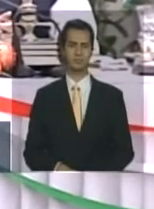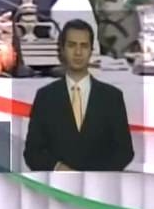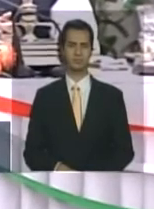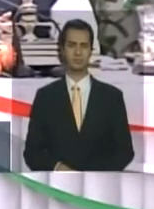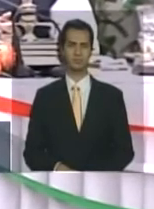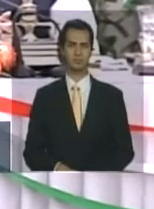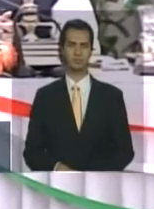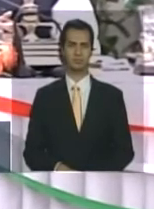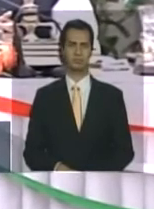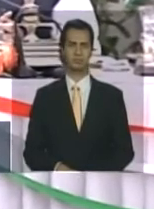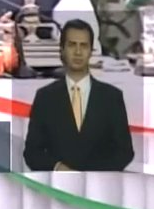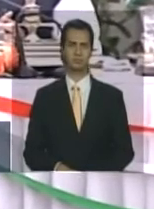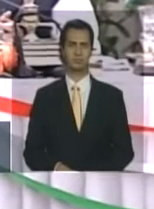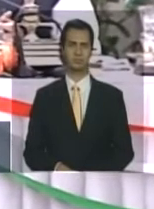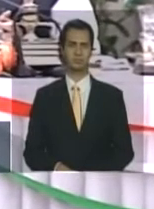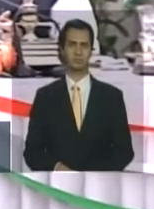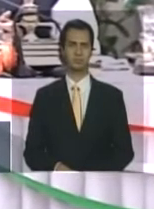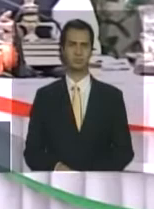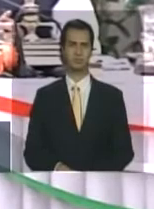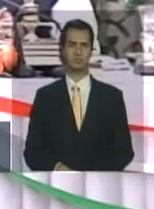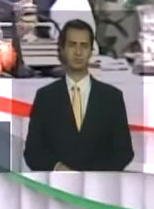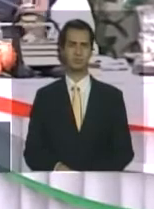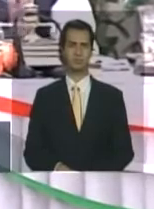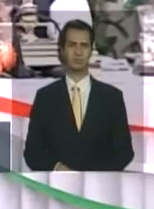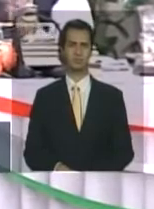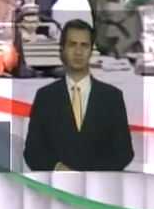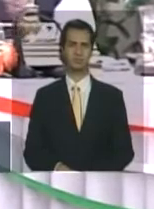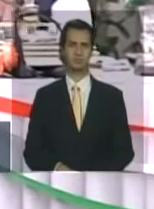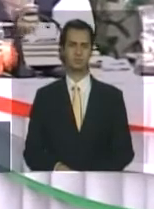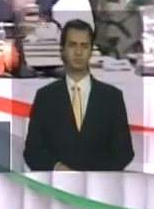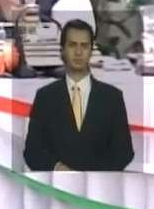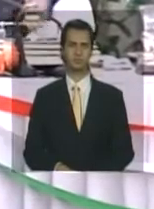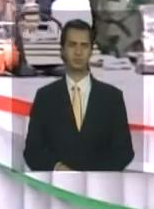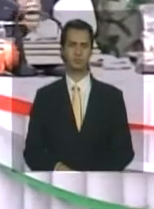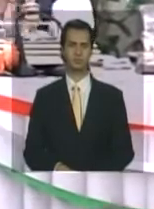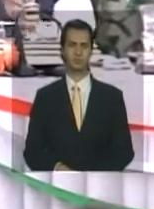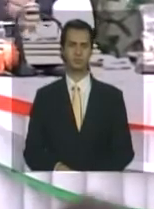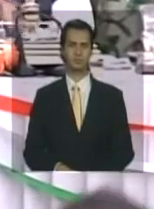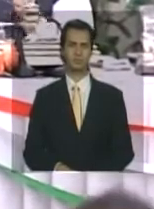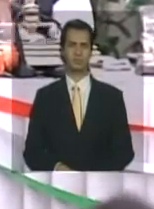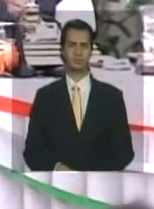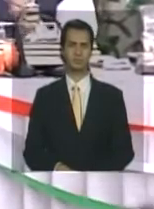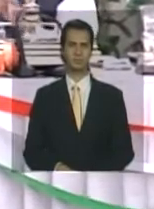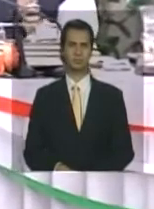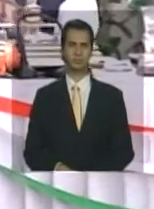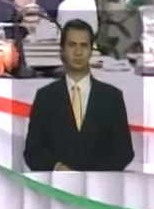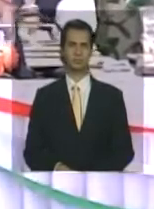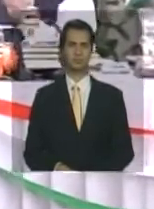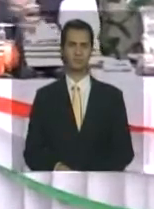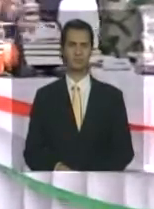wonderful organization of the fourth BRICS summit. Thank you.